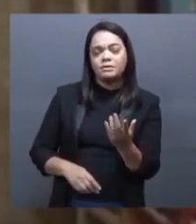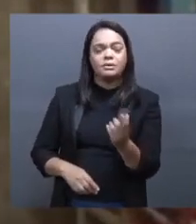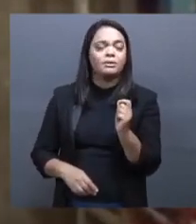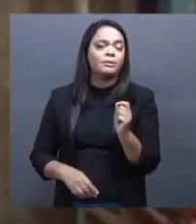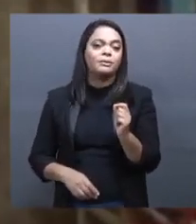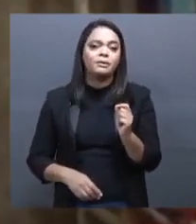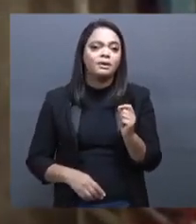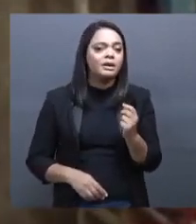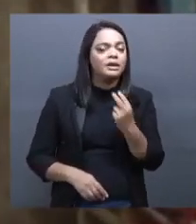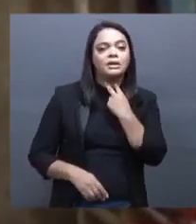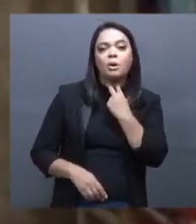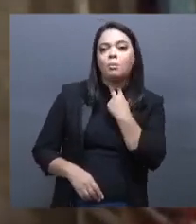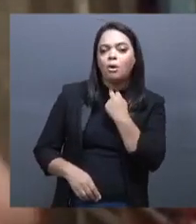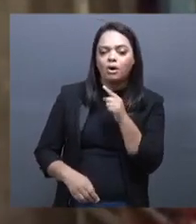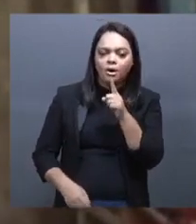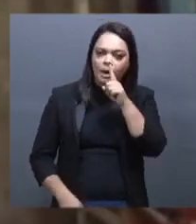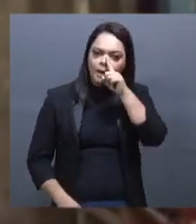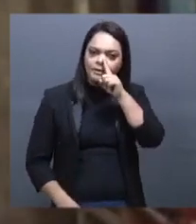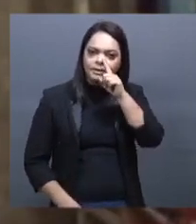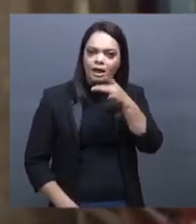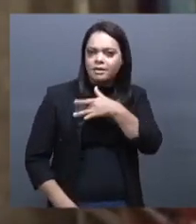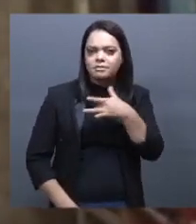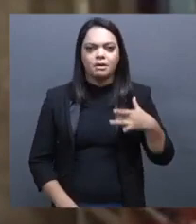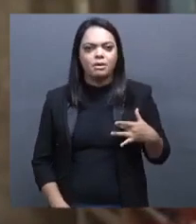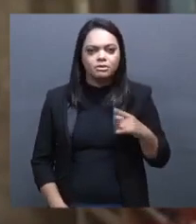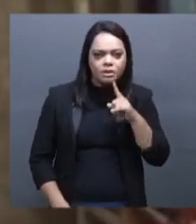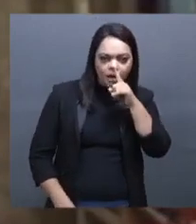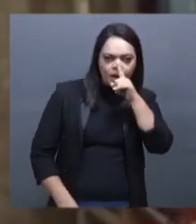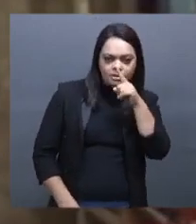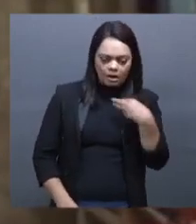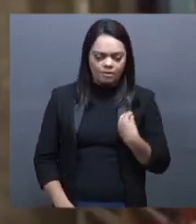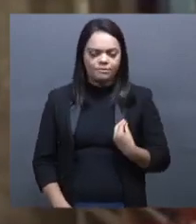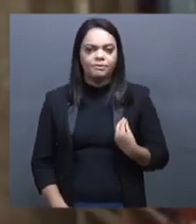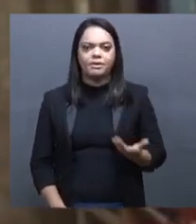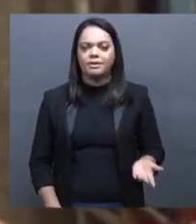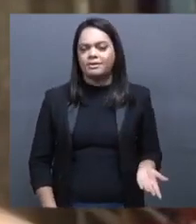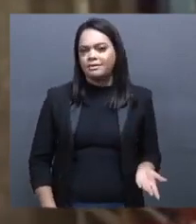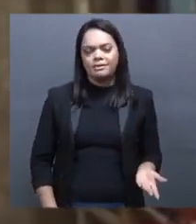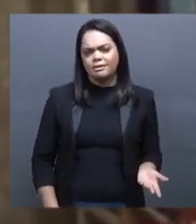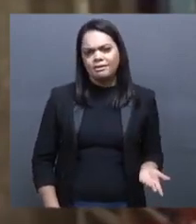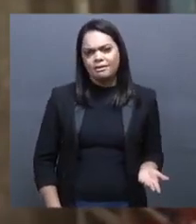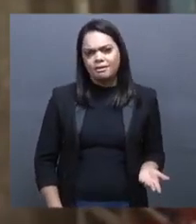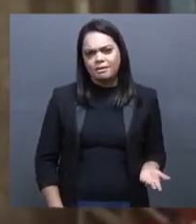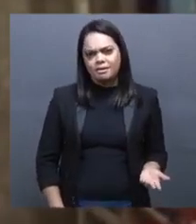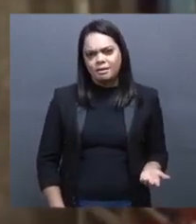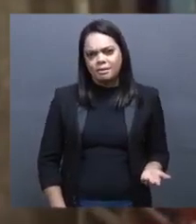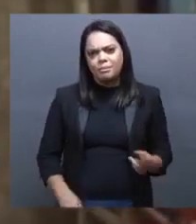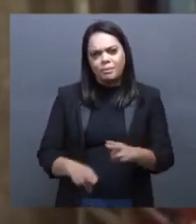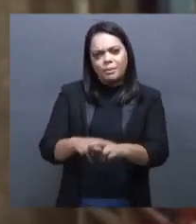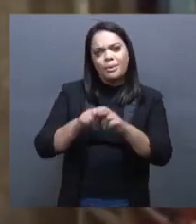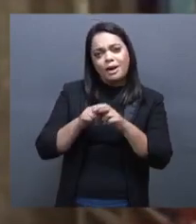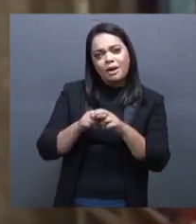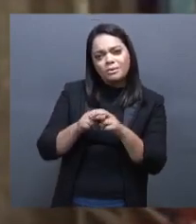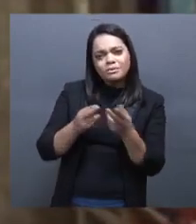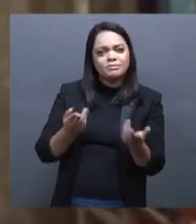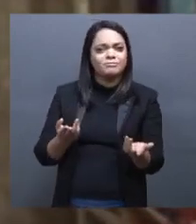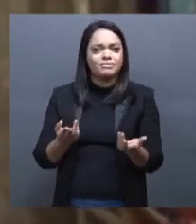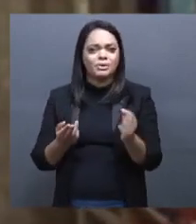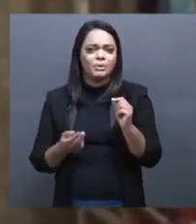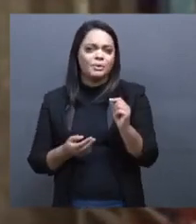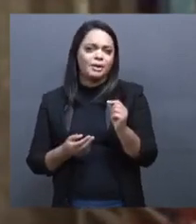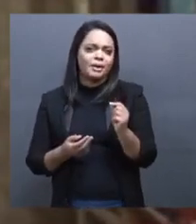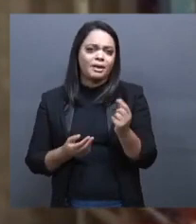sentido arriscarmos nossa saúde, arriscarmos nossas vidas em nome disso, né, que